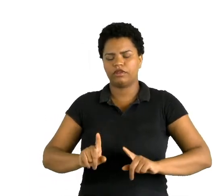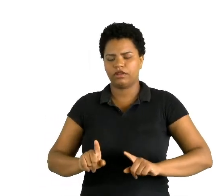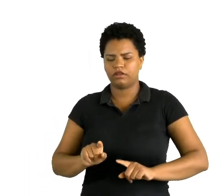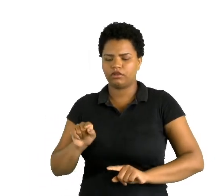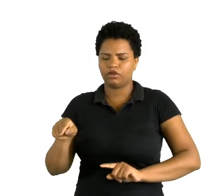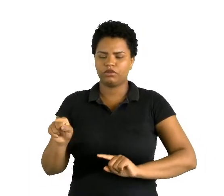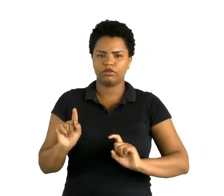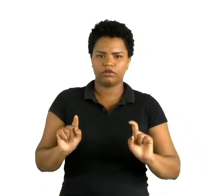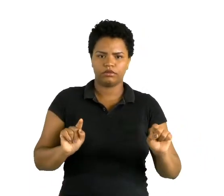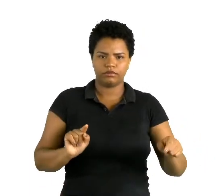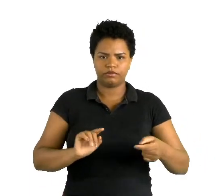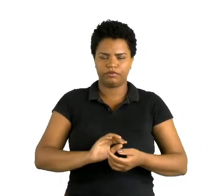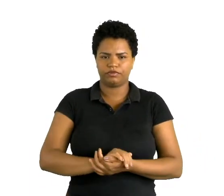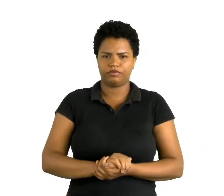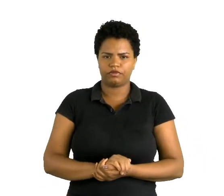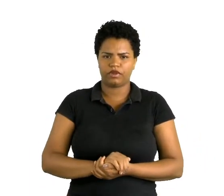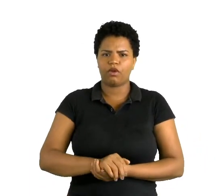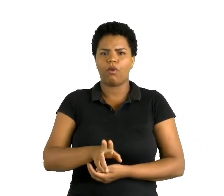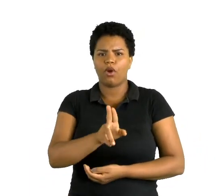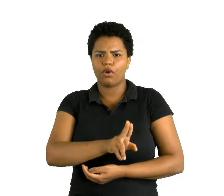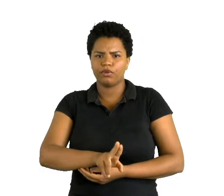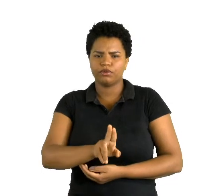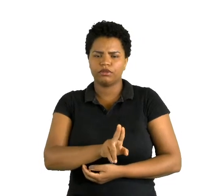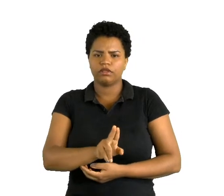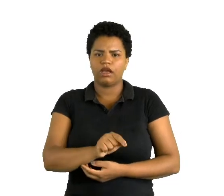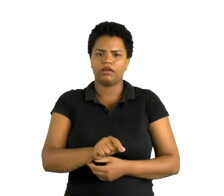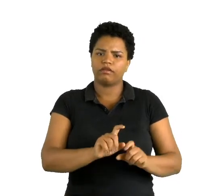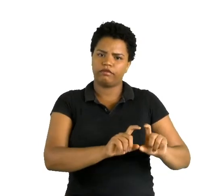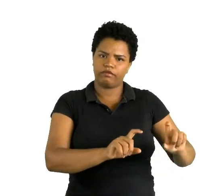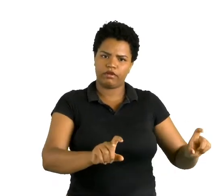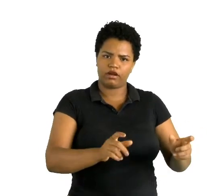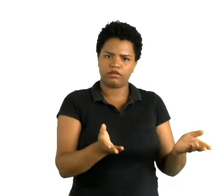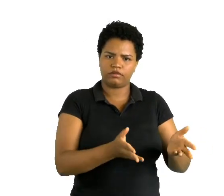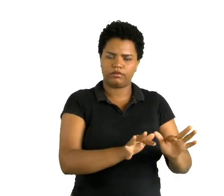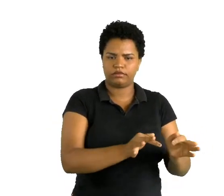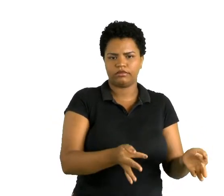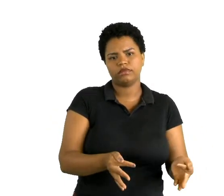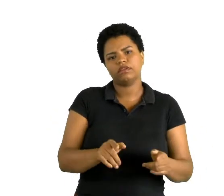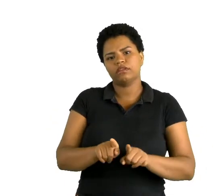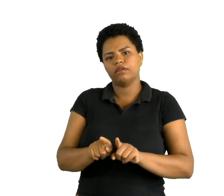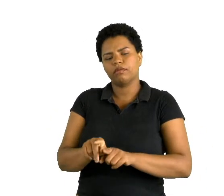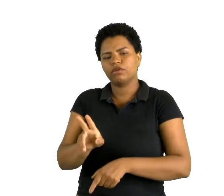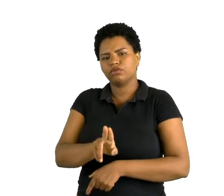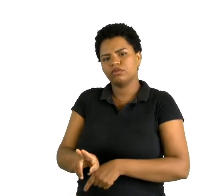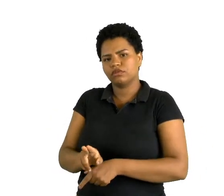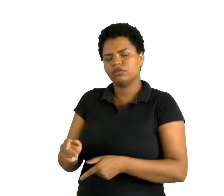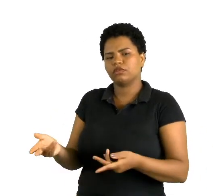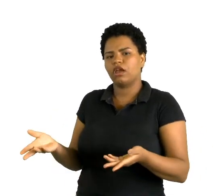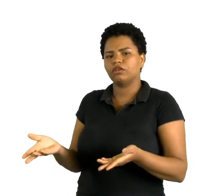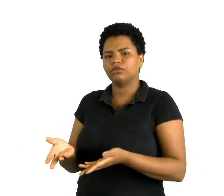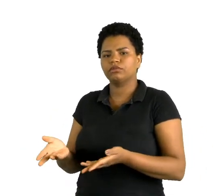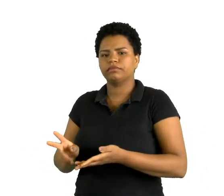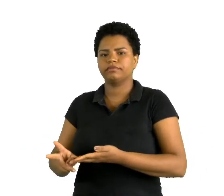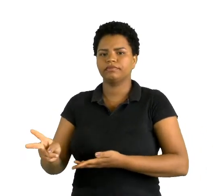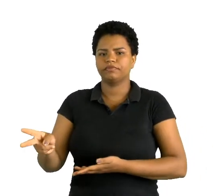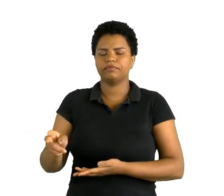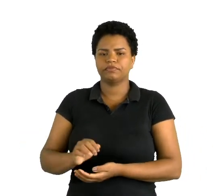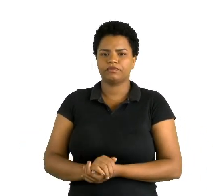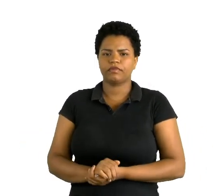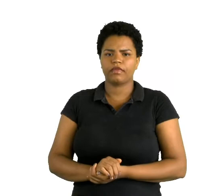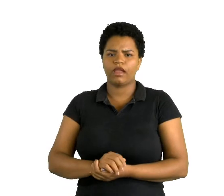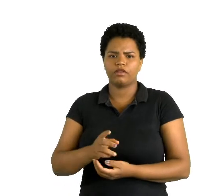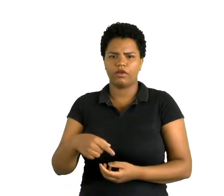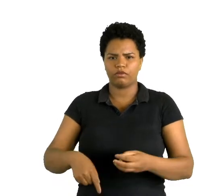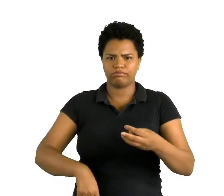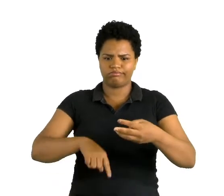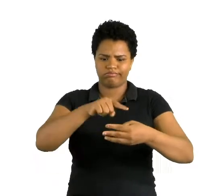simple present e quando é utilizado o present continuous. No simple present e no present continuous, eu trouxe para vocês 3